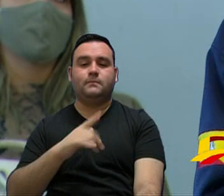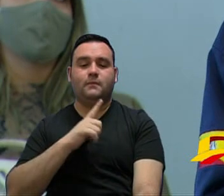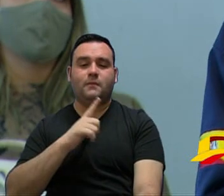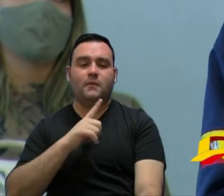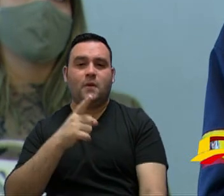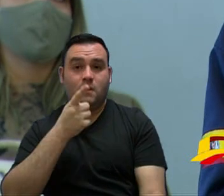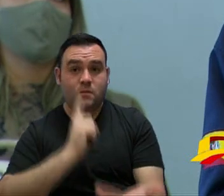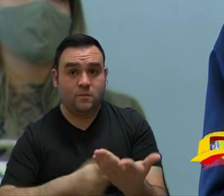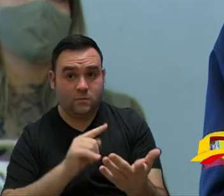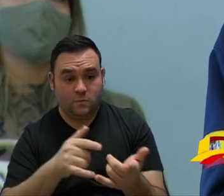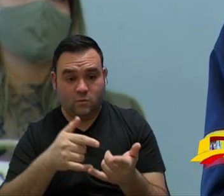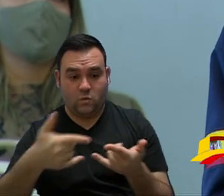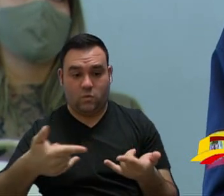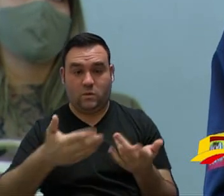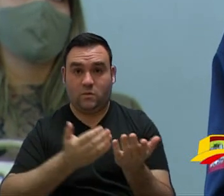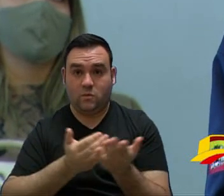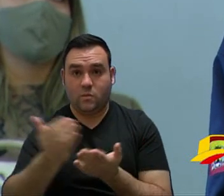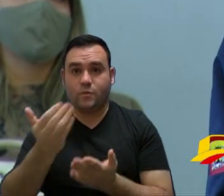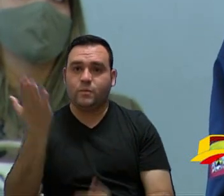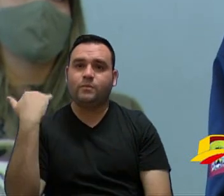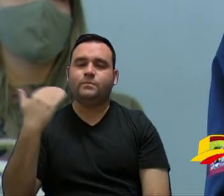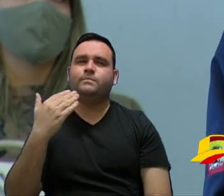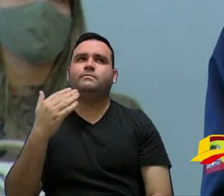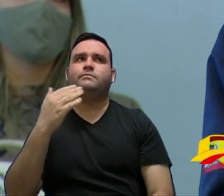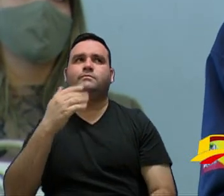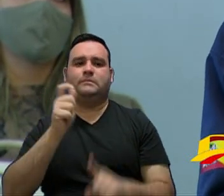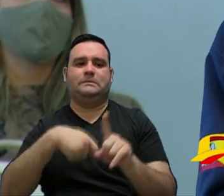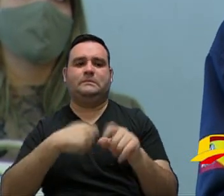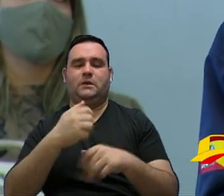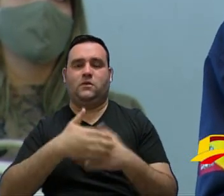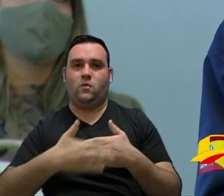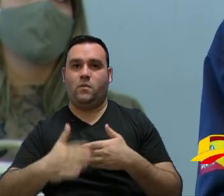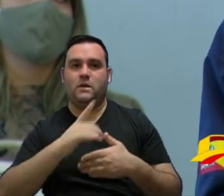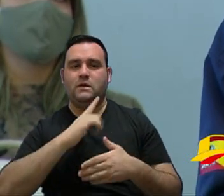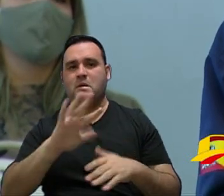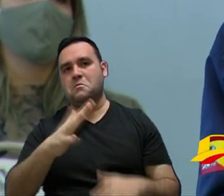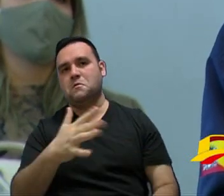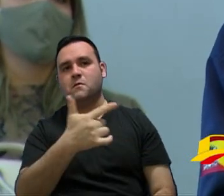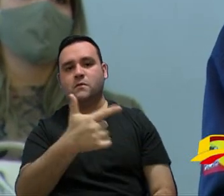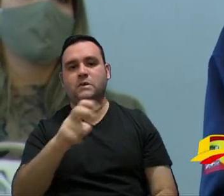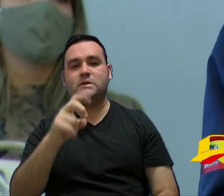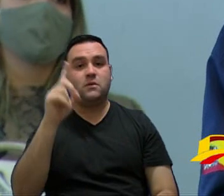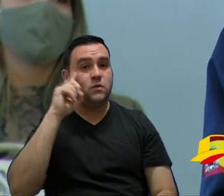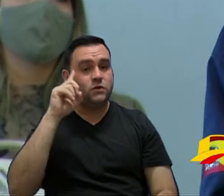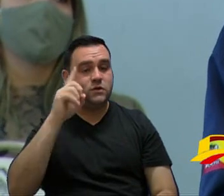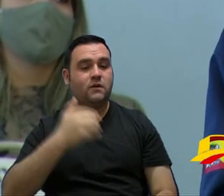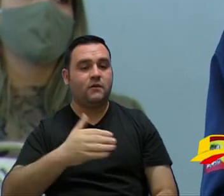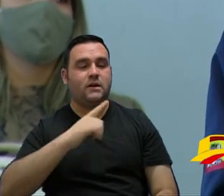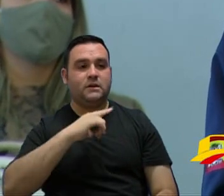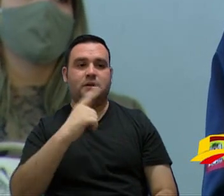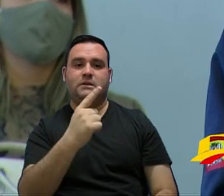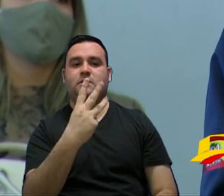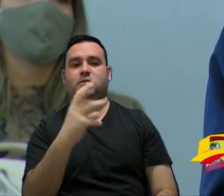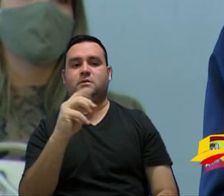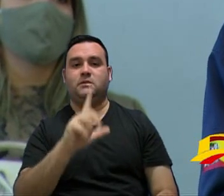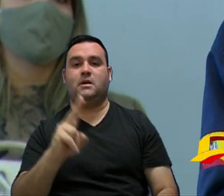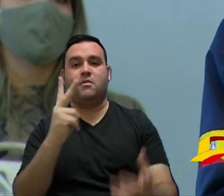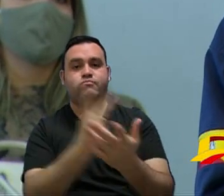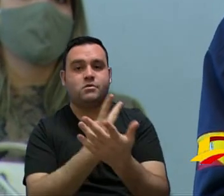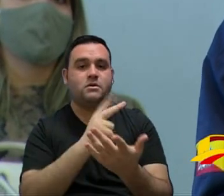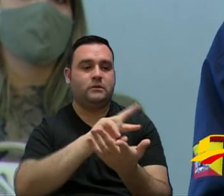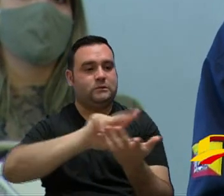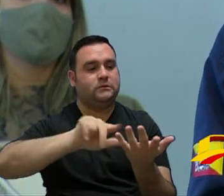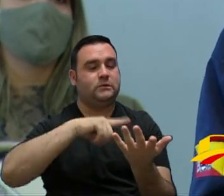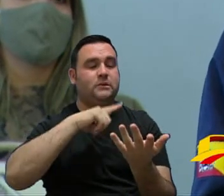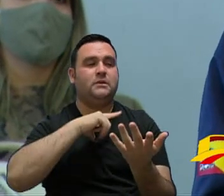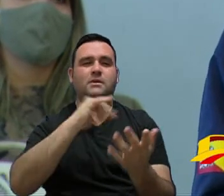bom então contrato começou logo no começo do mês então aí em torno de 25 dias para 130 ocorrências